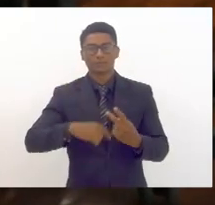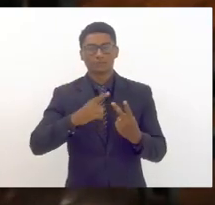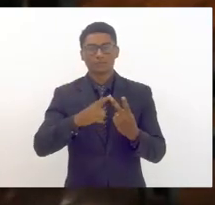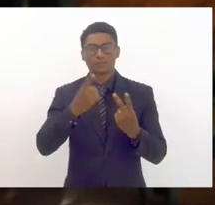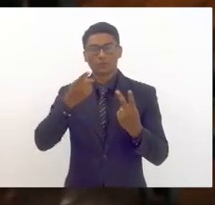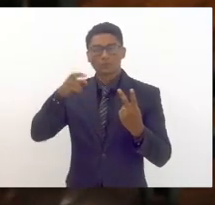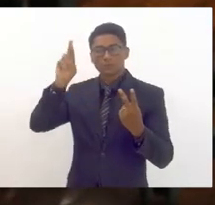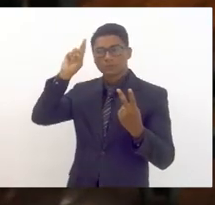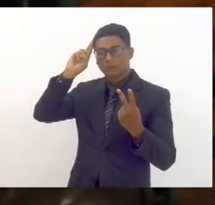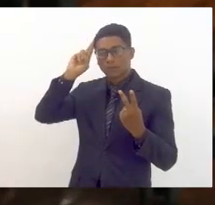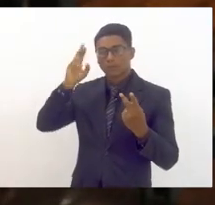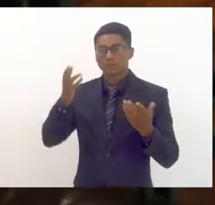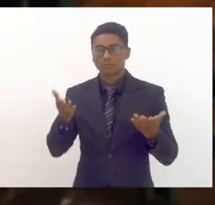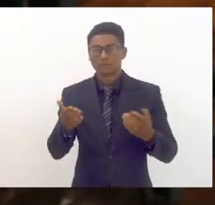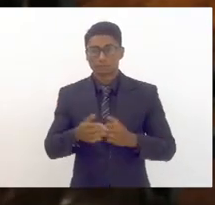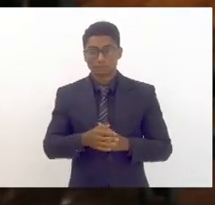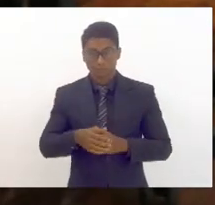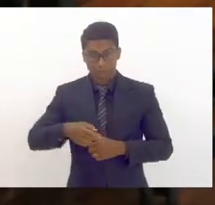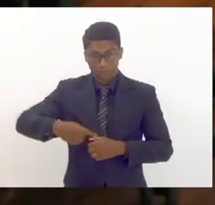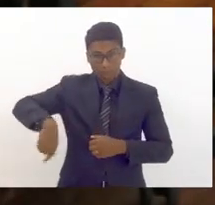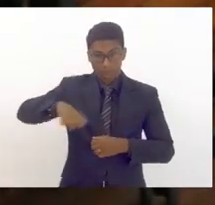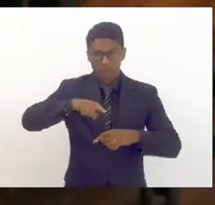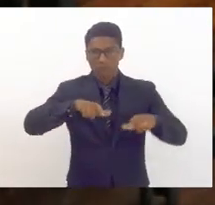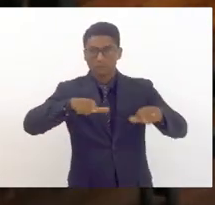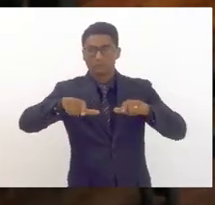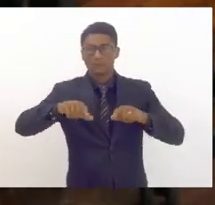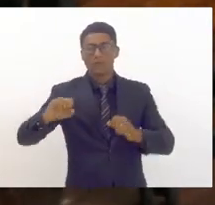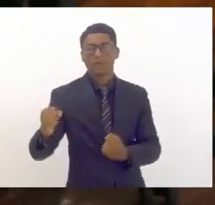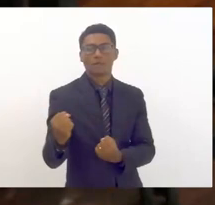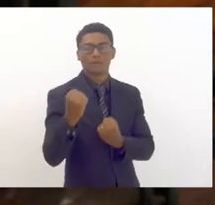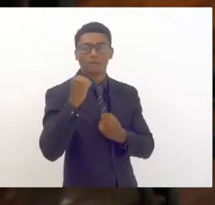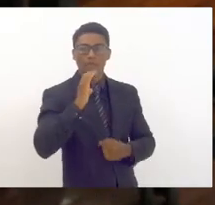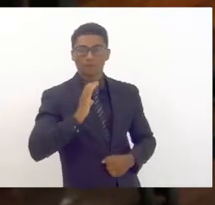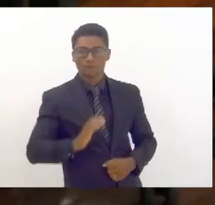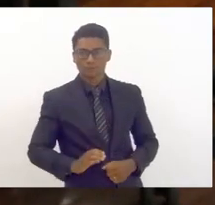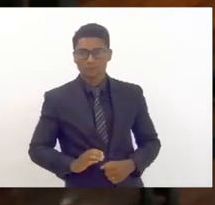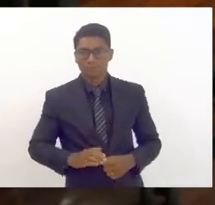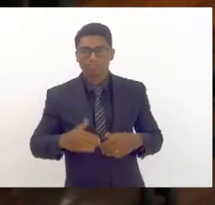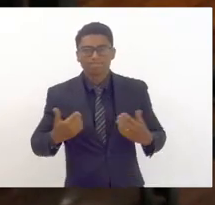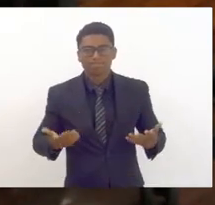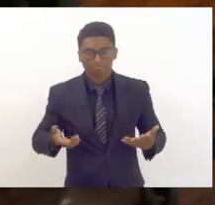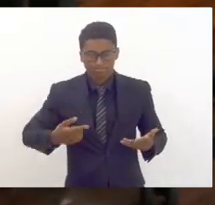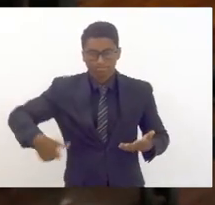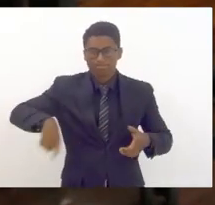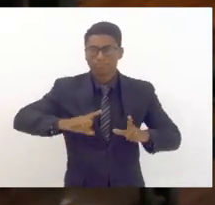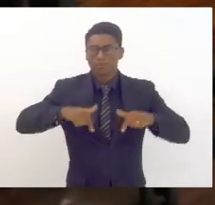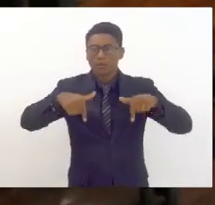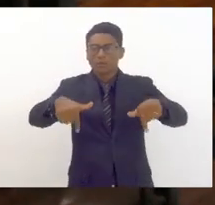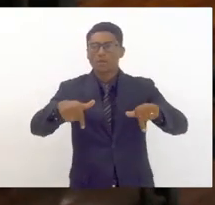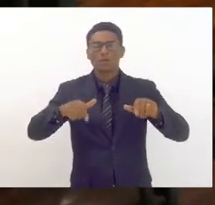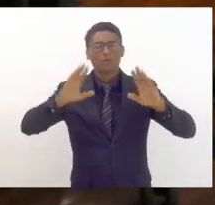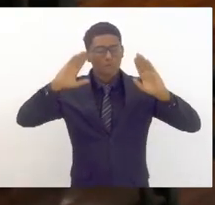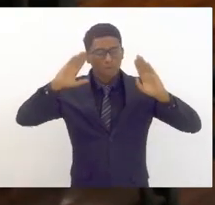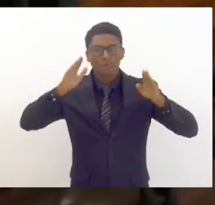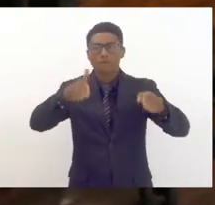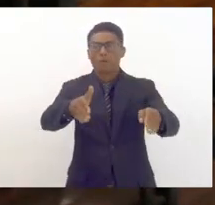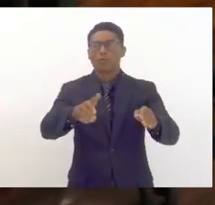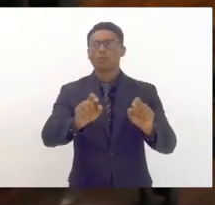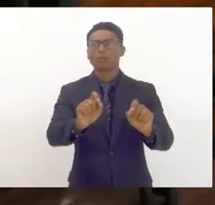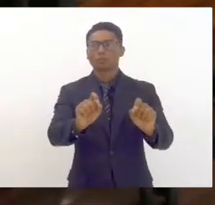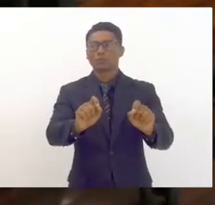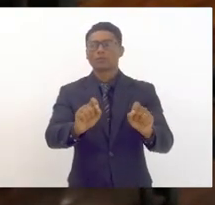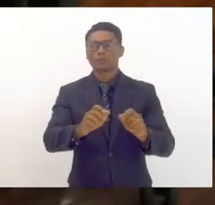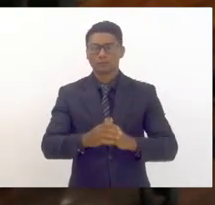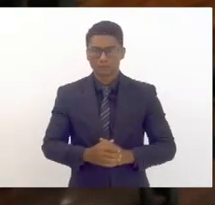Rosenberg. Nós que trabalhamos com defesa civil e temos como nossas ações focadas aí principalmente